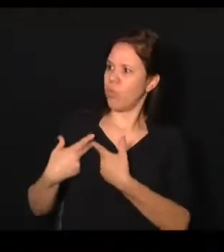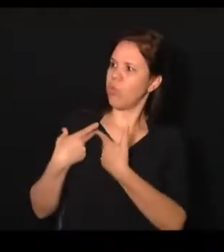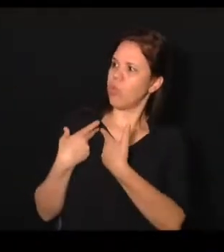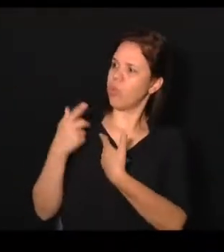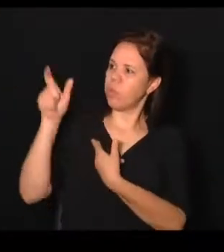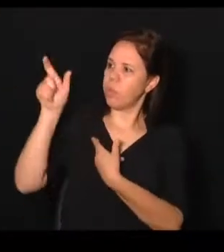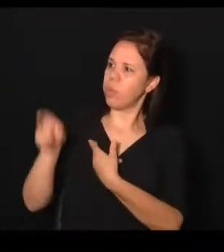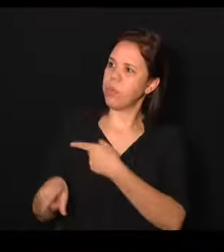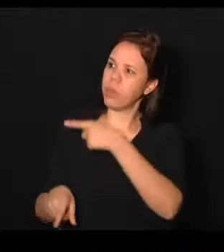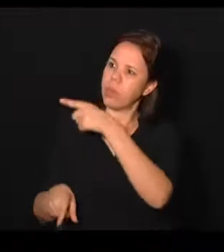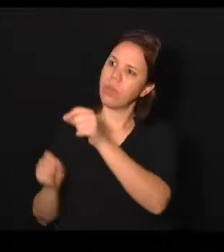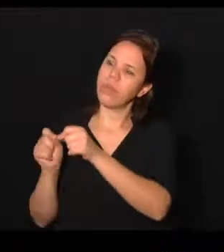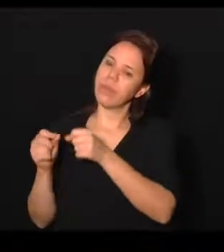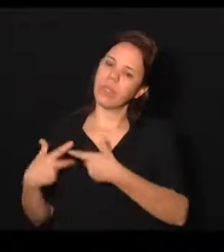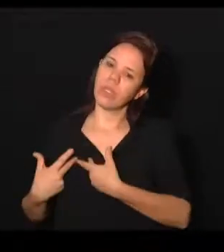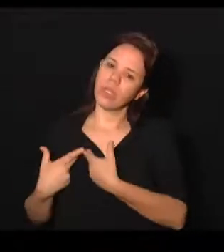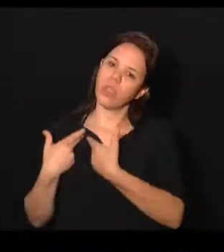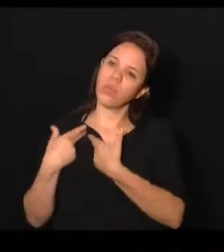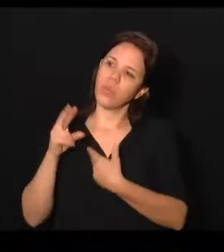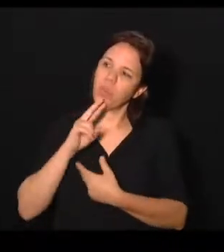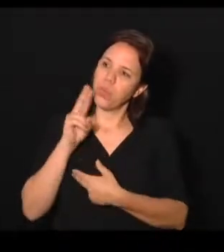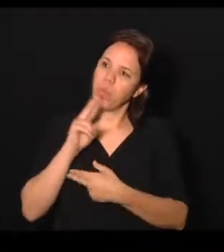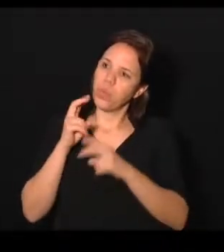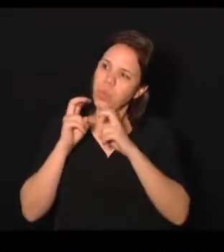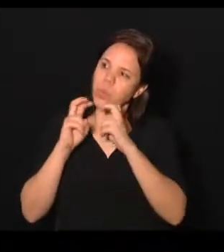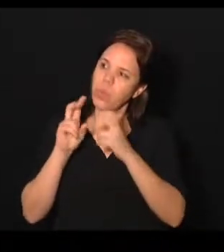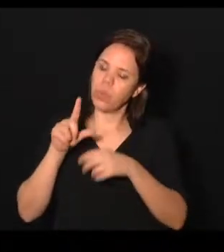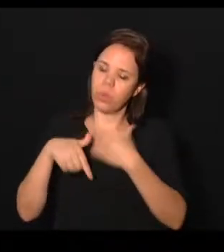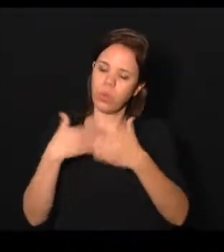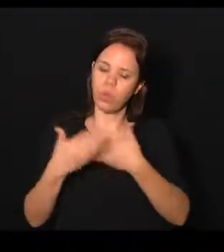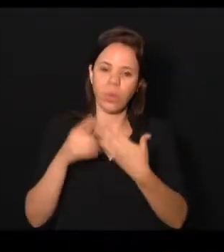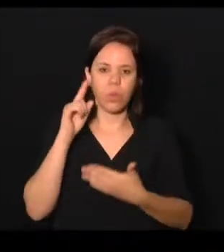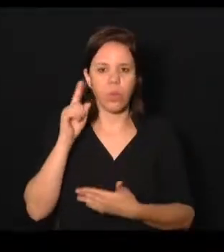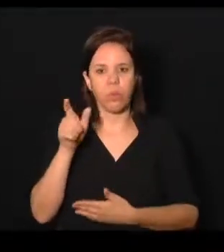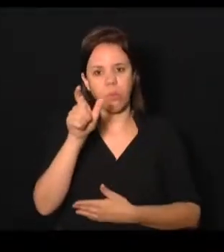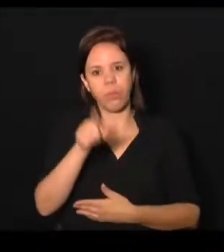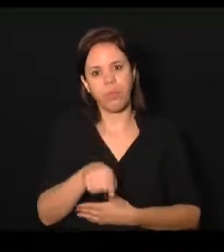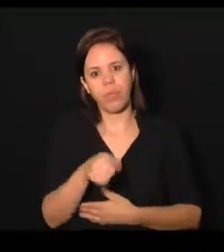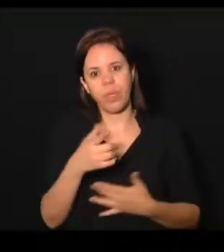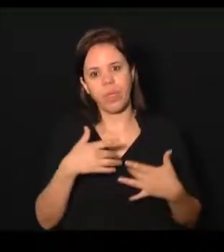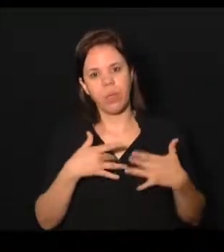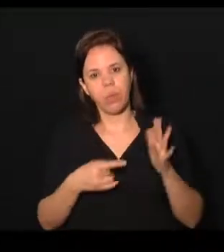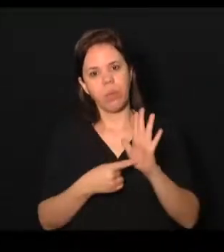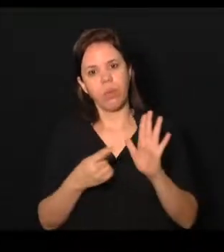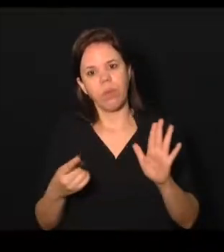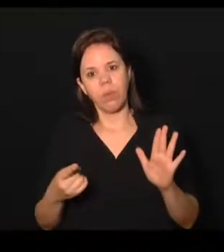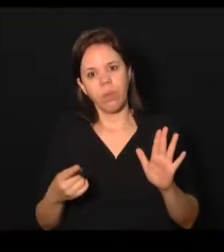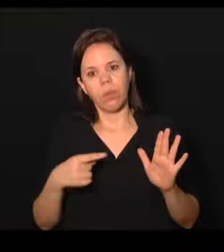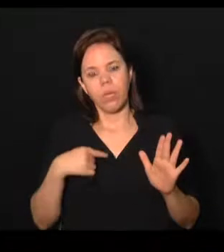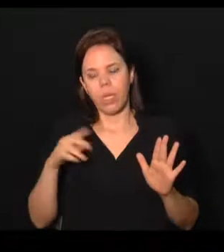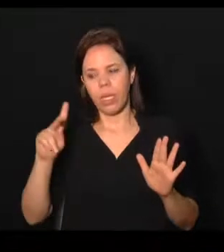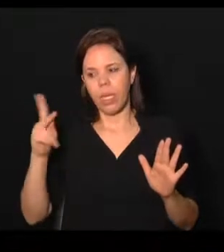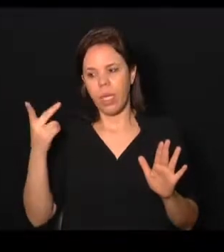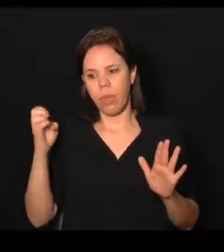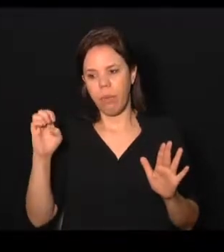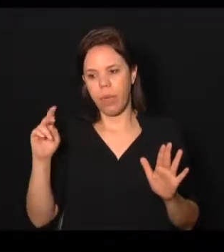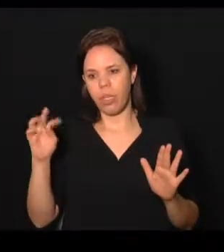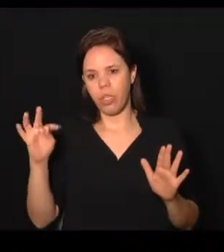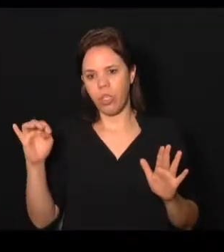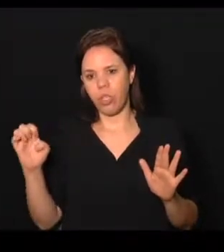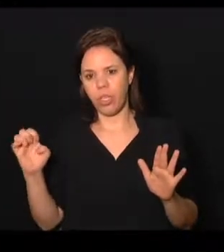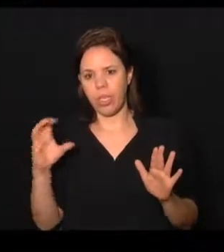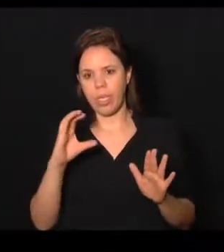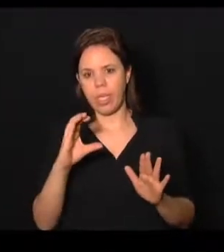uma pessoa que foi fazer uma cirurgia de urgência. Alguns dias depois, essa pessoa apresentou um quadro agudo de hepatite C. Ao